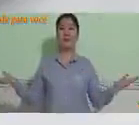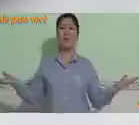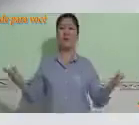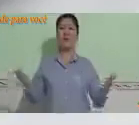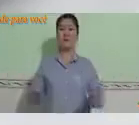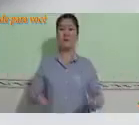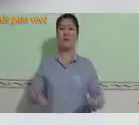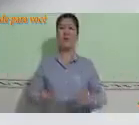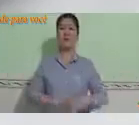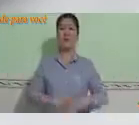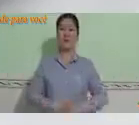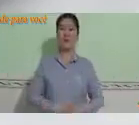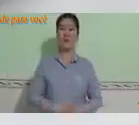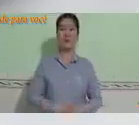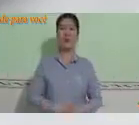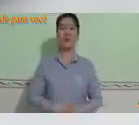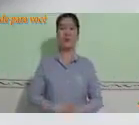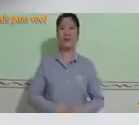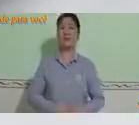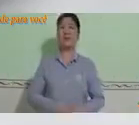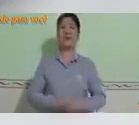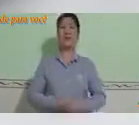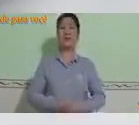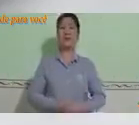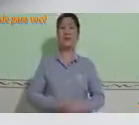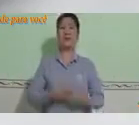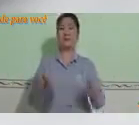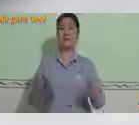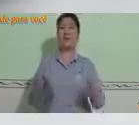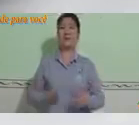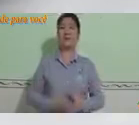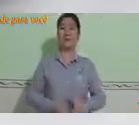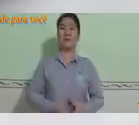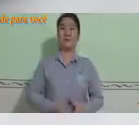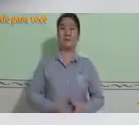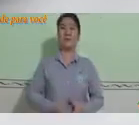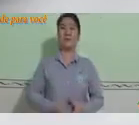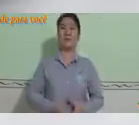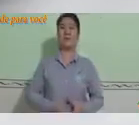Confira estas e outras dicas no vídeo seguinte, vírgula, com a nossa fisioterapeuta.